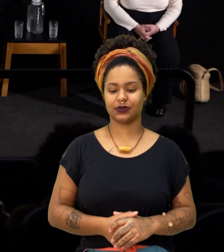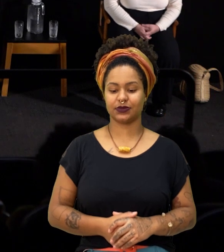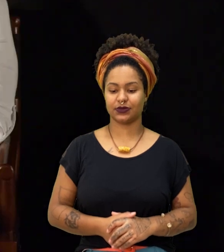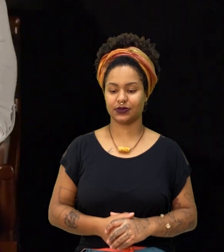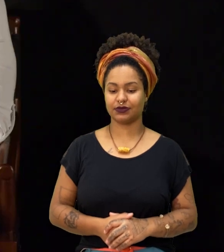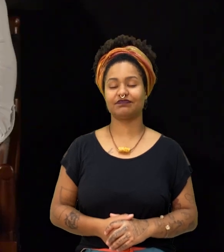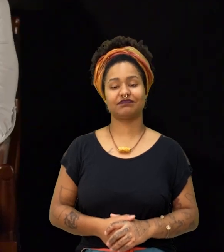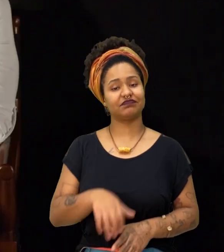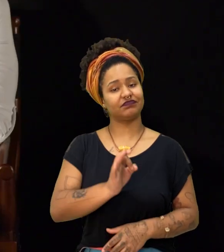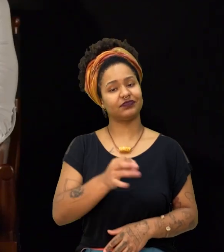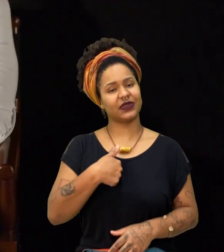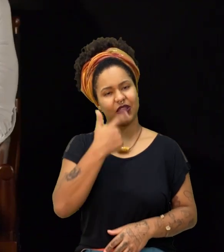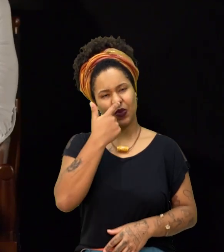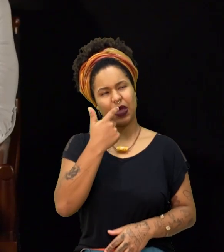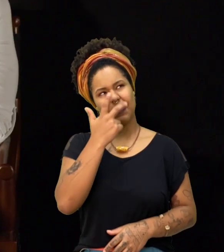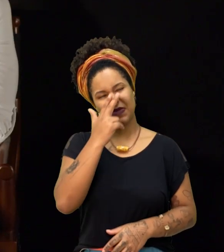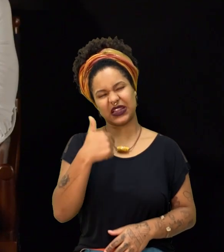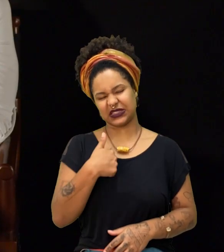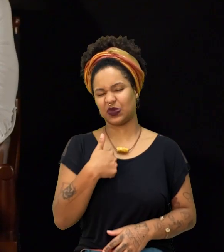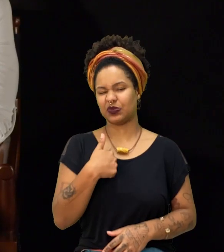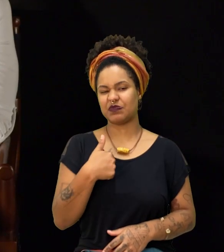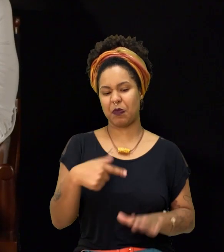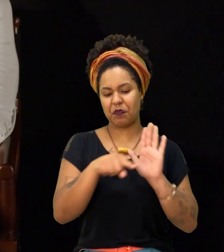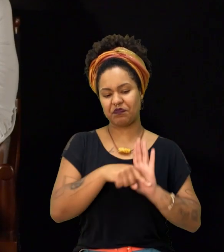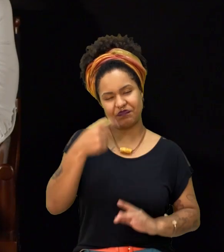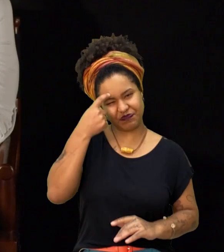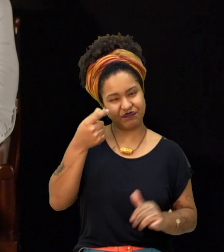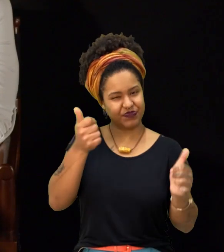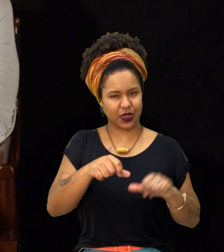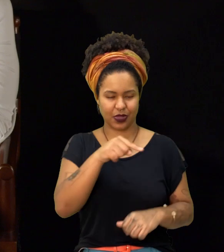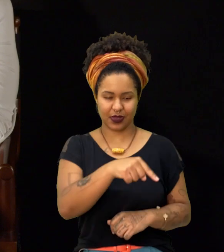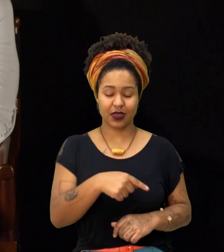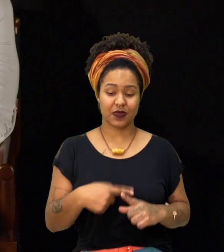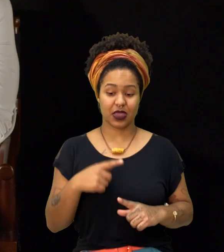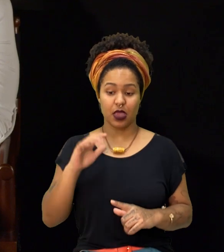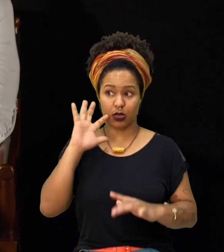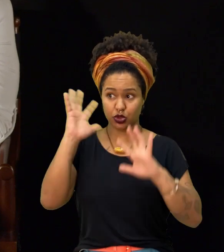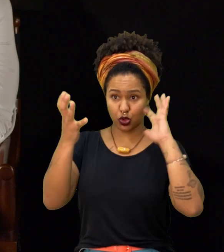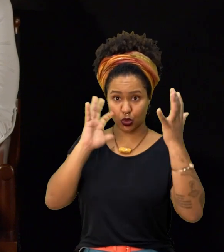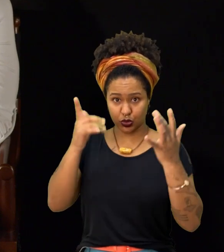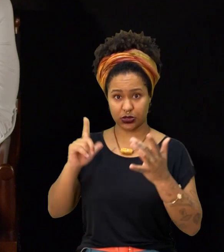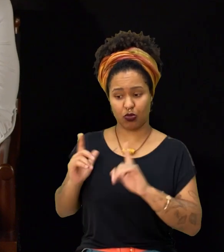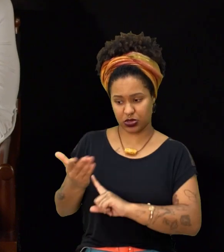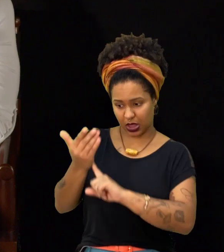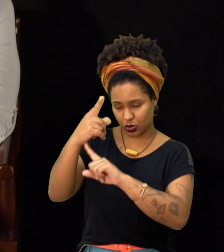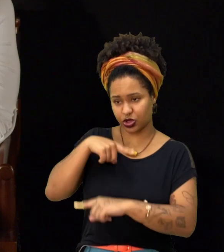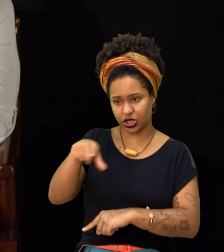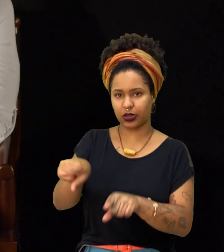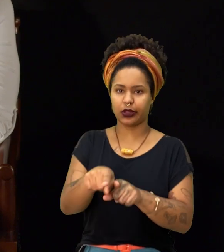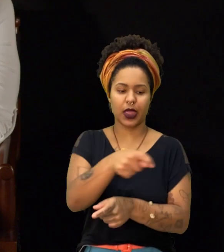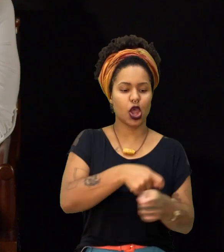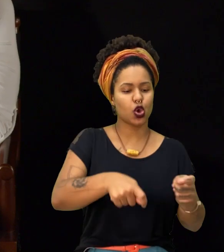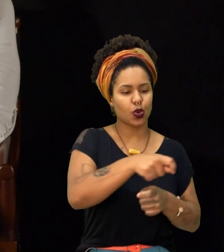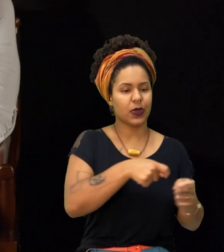Pois é, eu acho que eu sou muito mais pessimista, porque eu acho que o fato de ter soluções tecnológicas à vista, ou mesmo econômicas, pensar numa